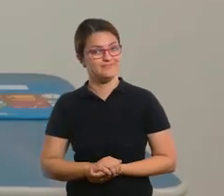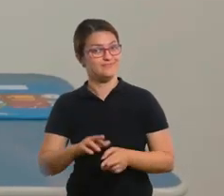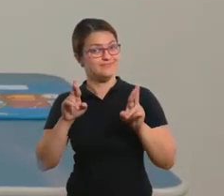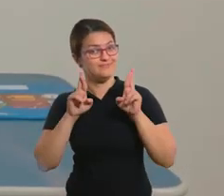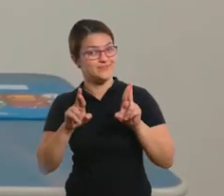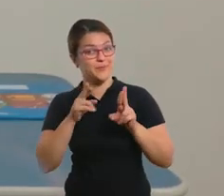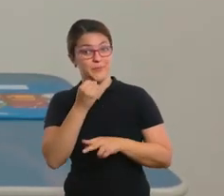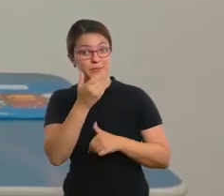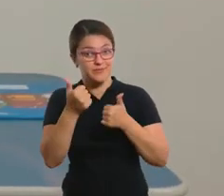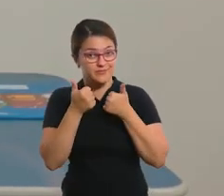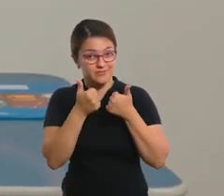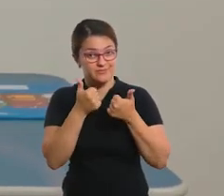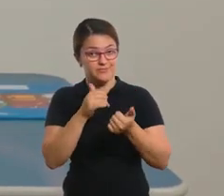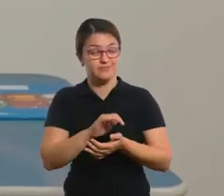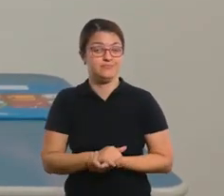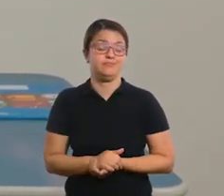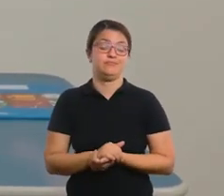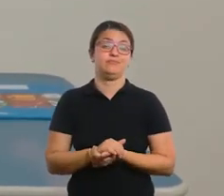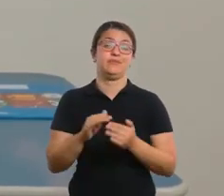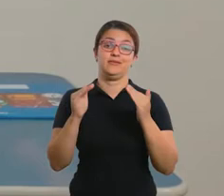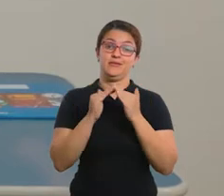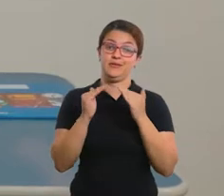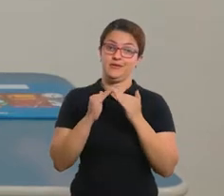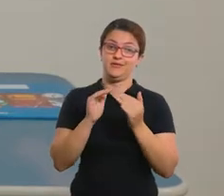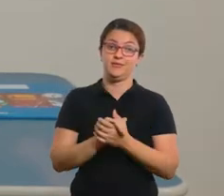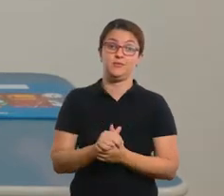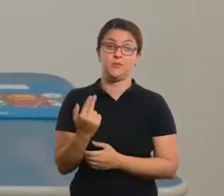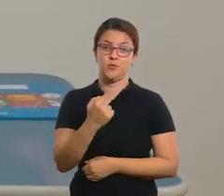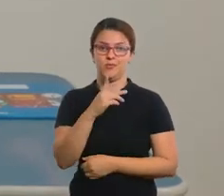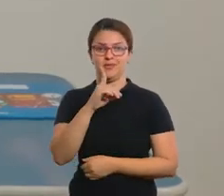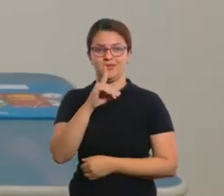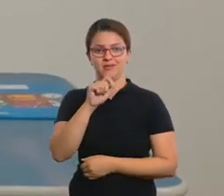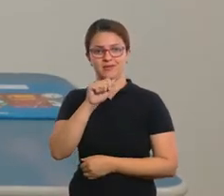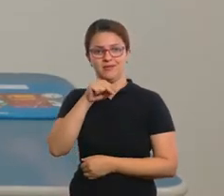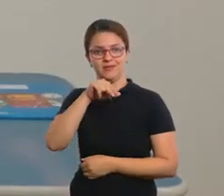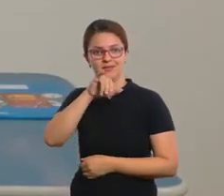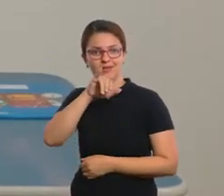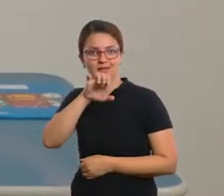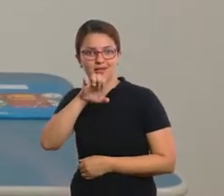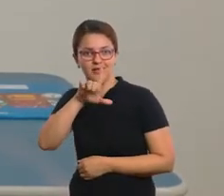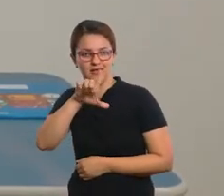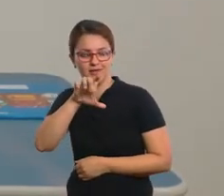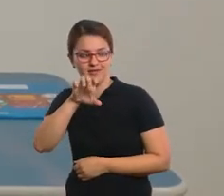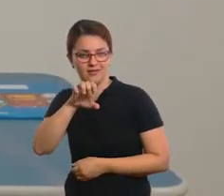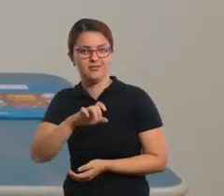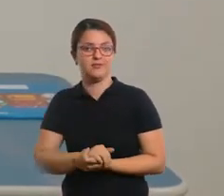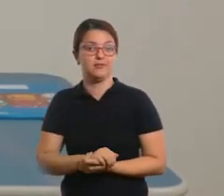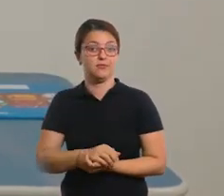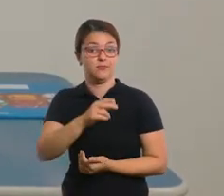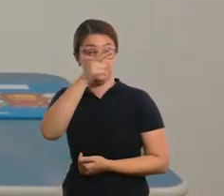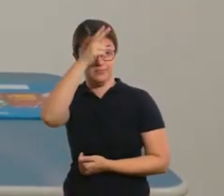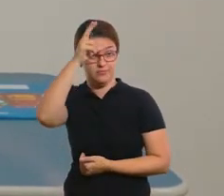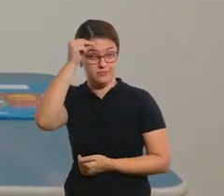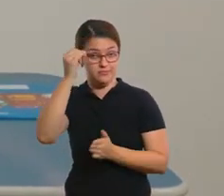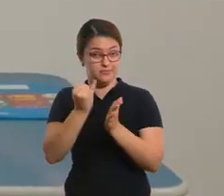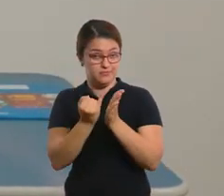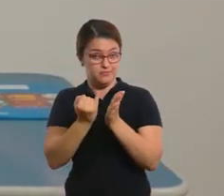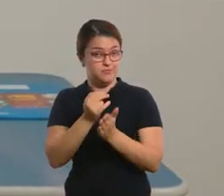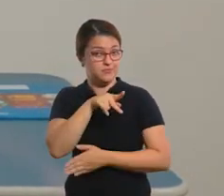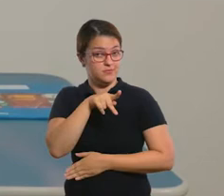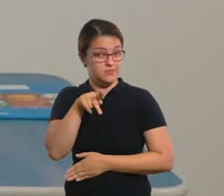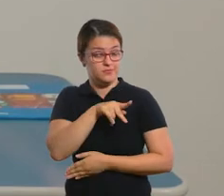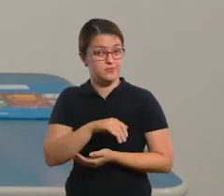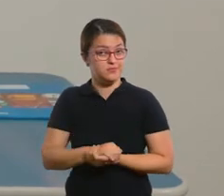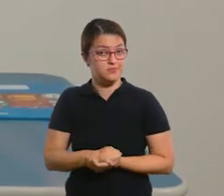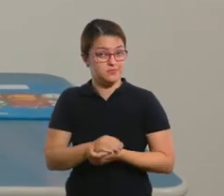Olá, eu espero que todos estejam bem e em casa. Meu nome é Daniele, eu sou professora da Rede Municipal de Itapevi e hoje venho